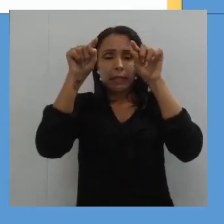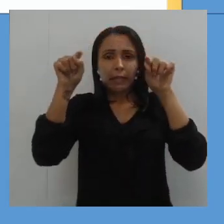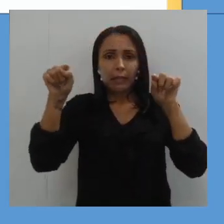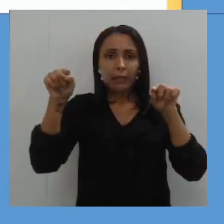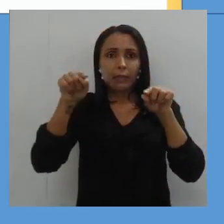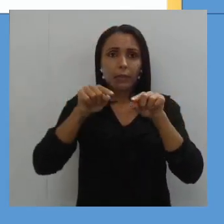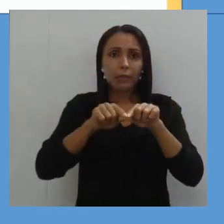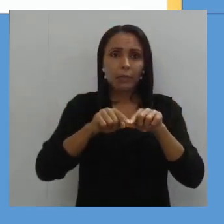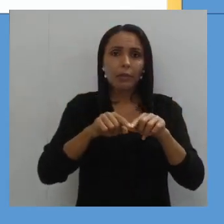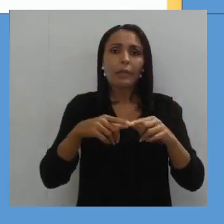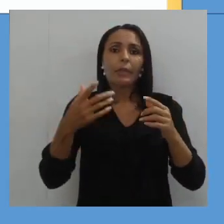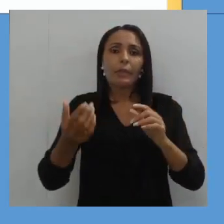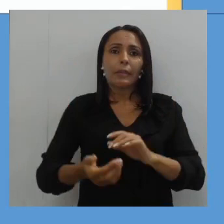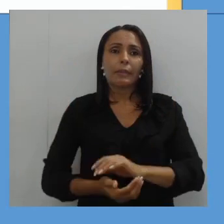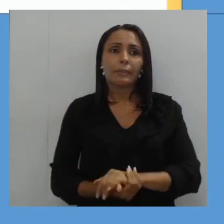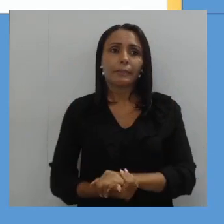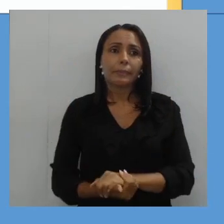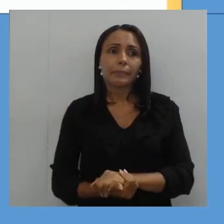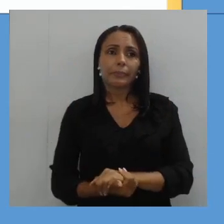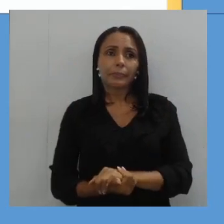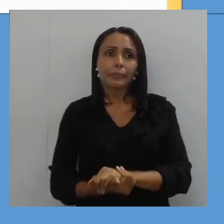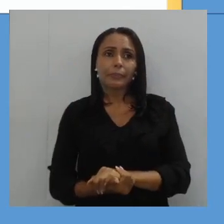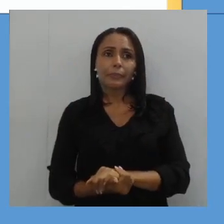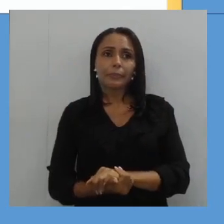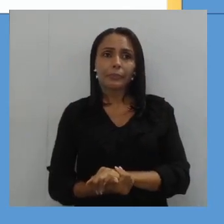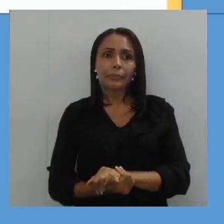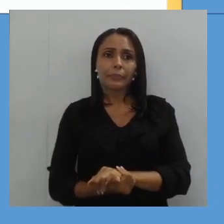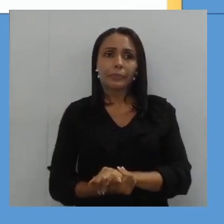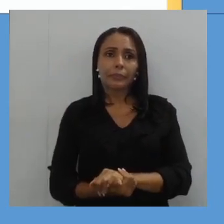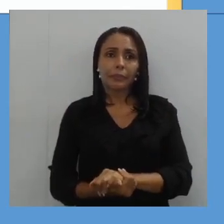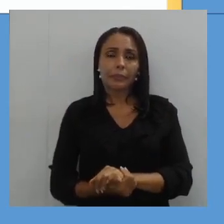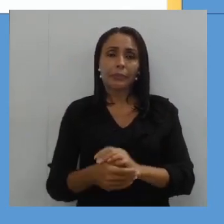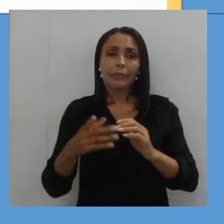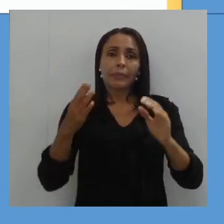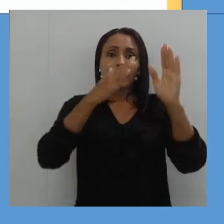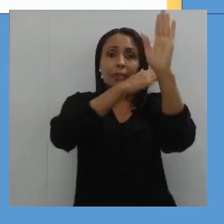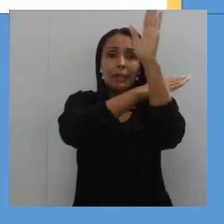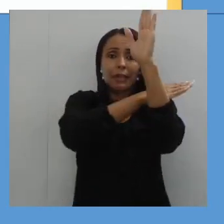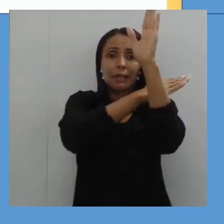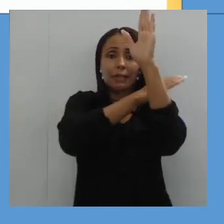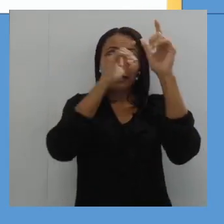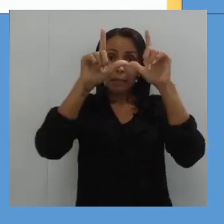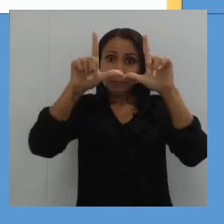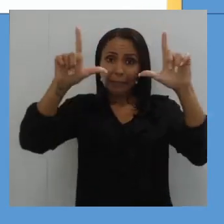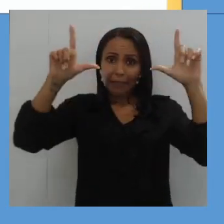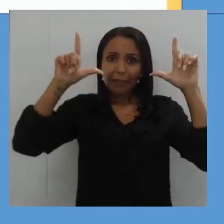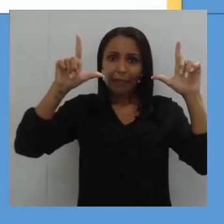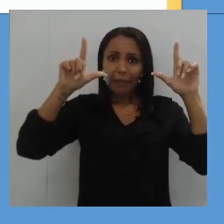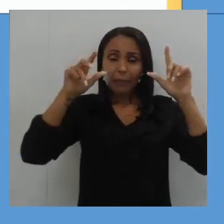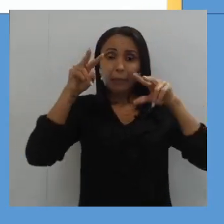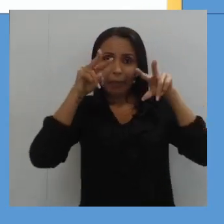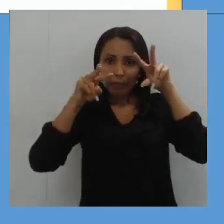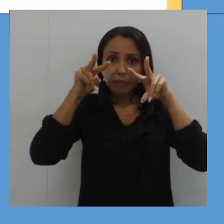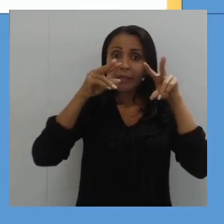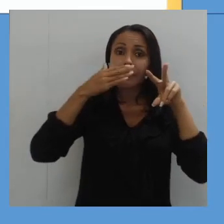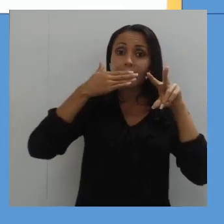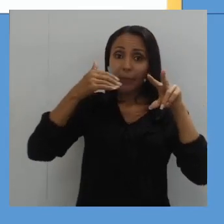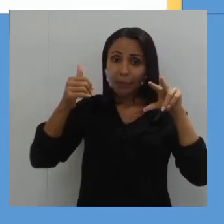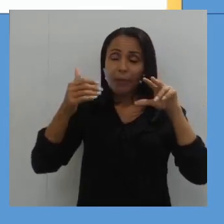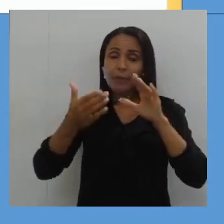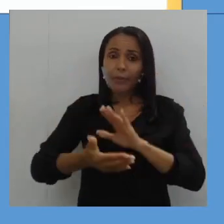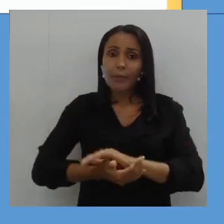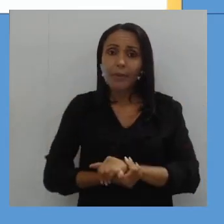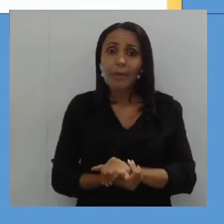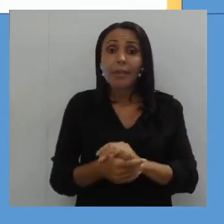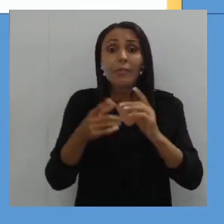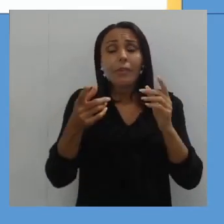vai ver os vértices dele. Então, veja só, aqui está um pouco maior para que você possa visualizar. Se você